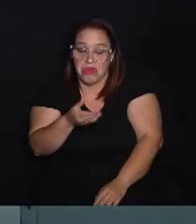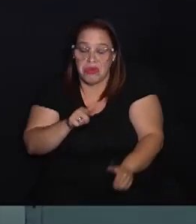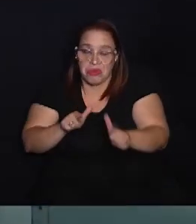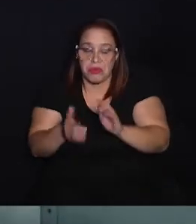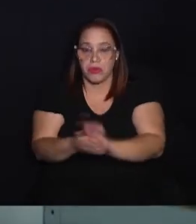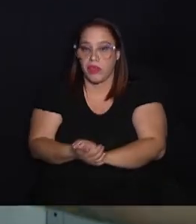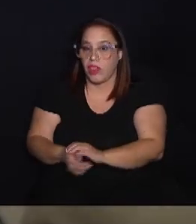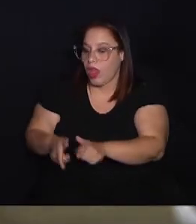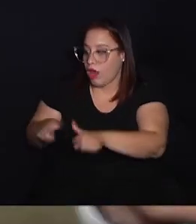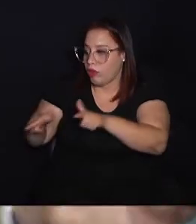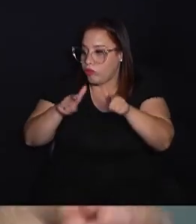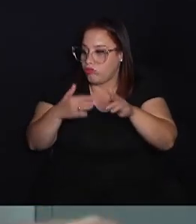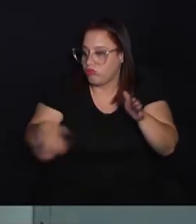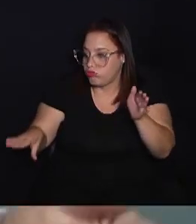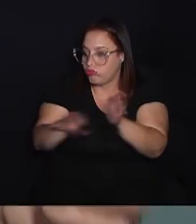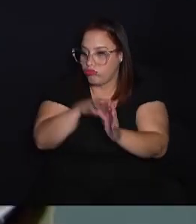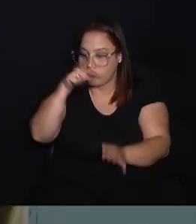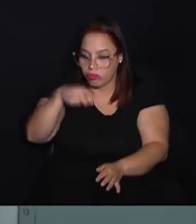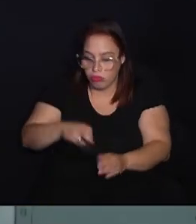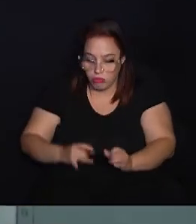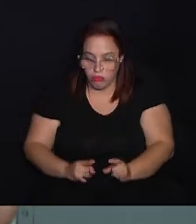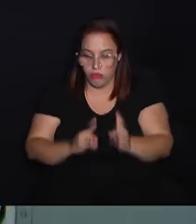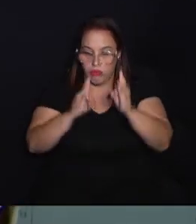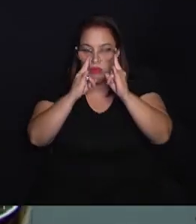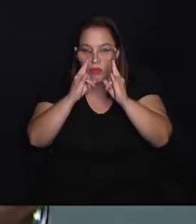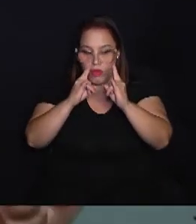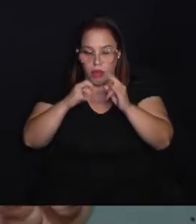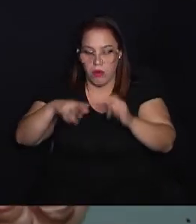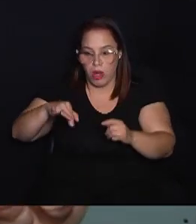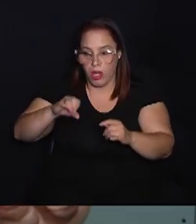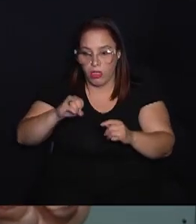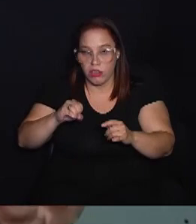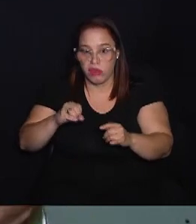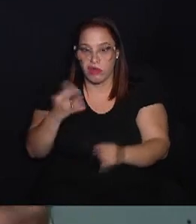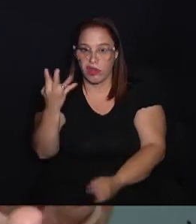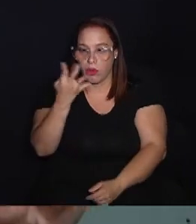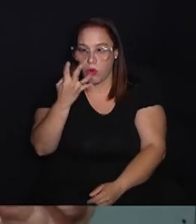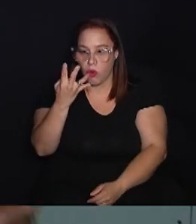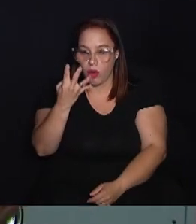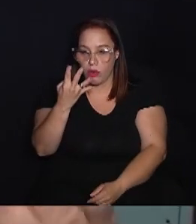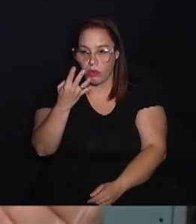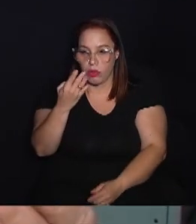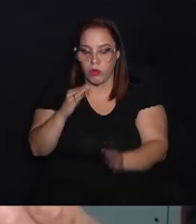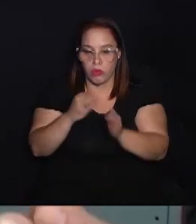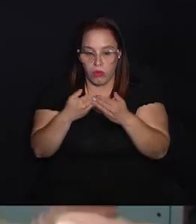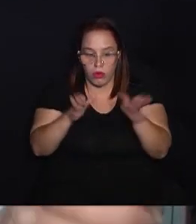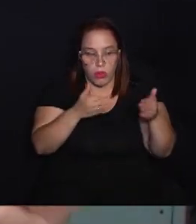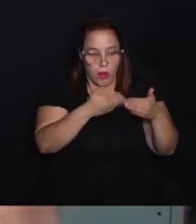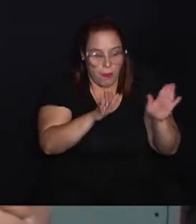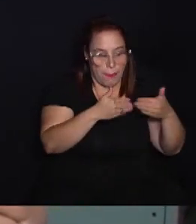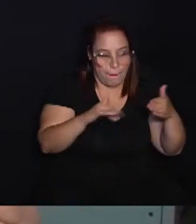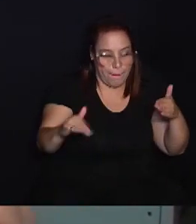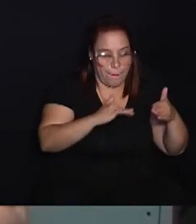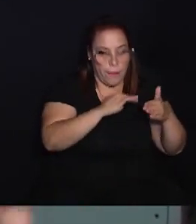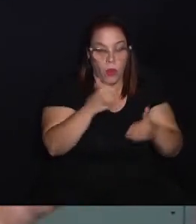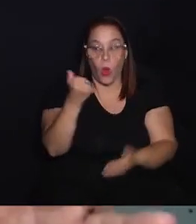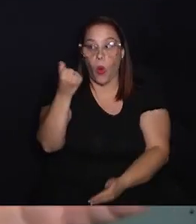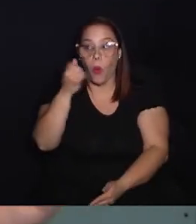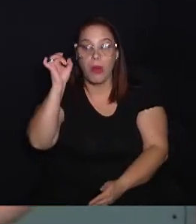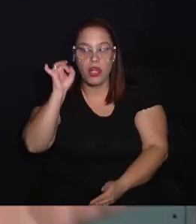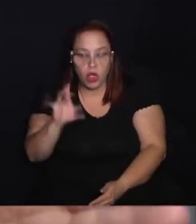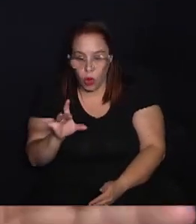de votação numa região mais próxima, tem cartórios como esse daqui, estão numa região mais distante. Então, por este cartório eu